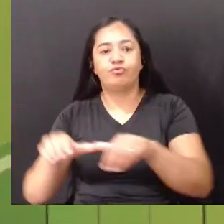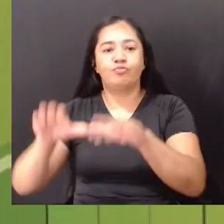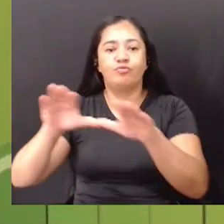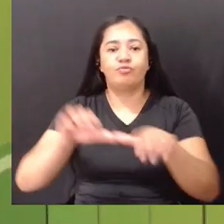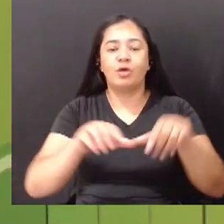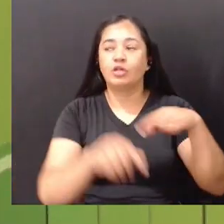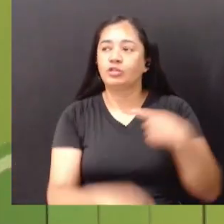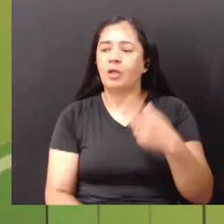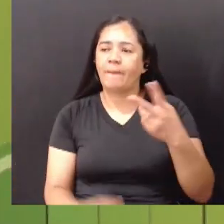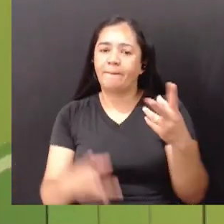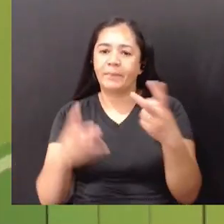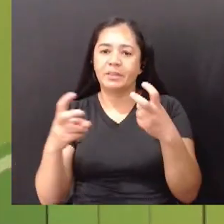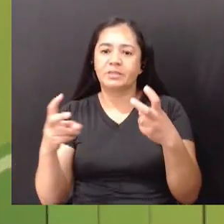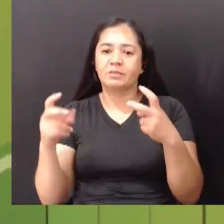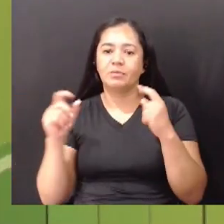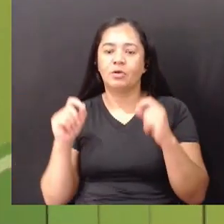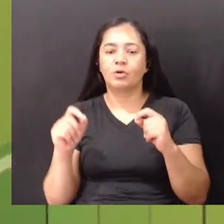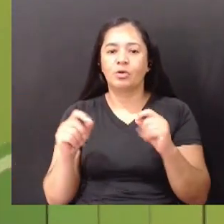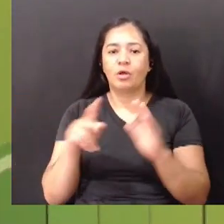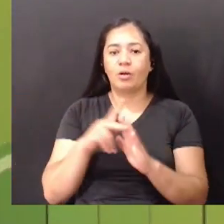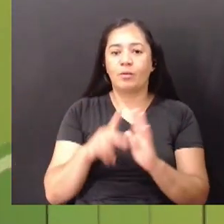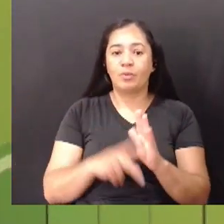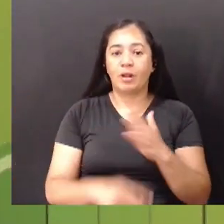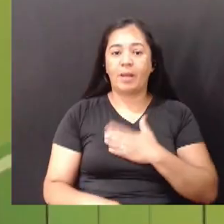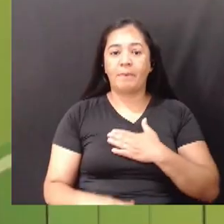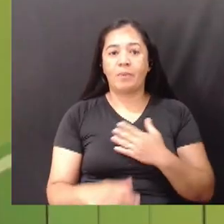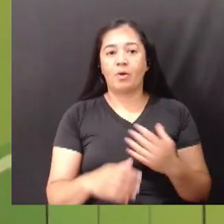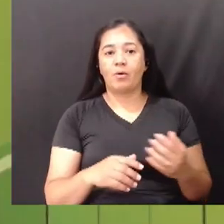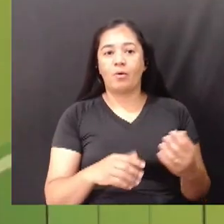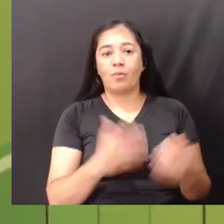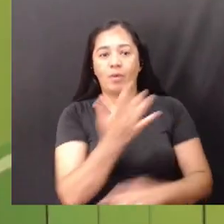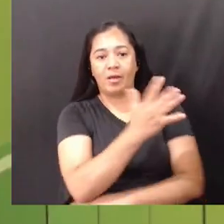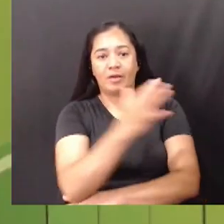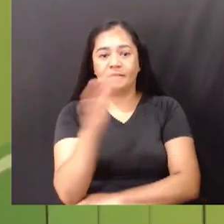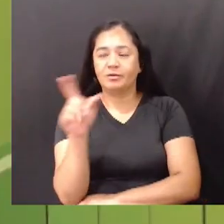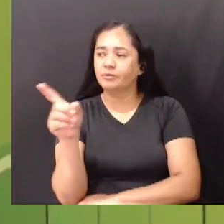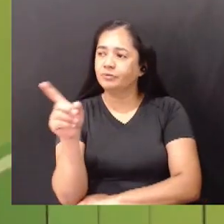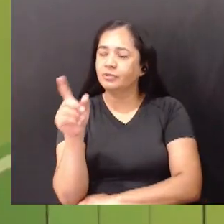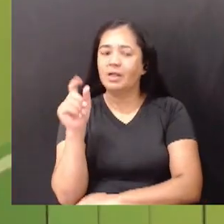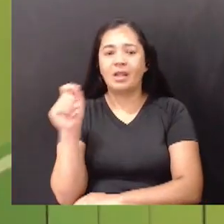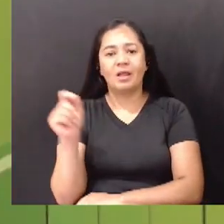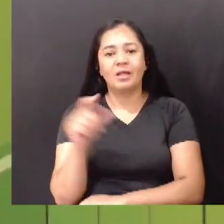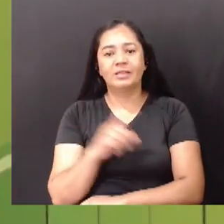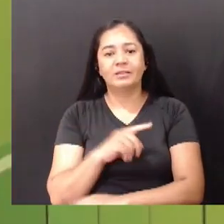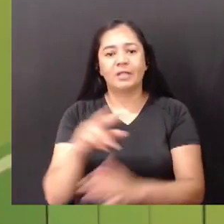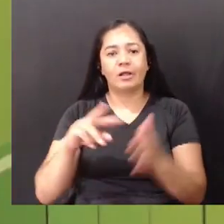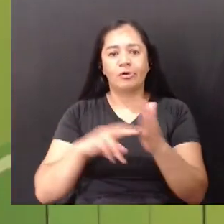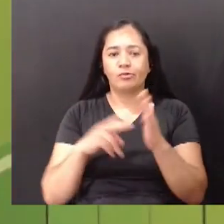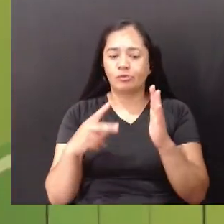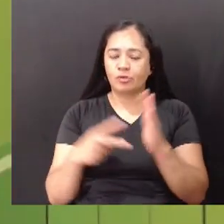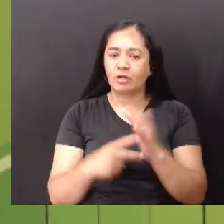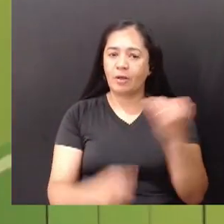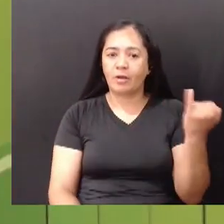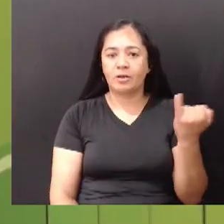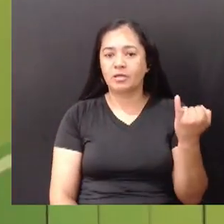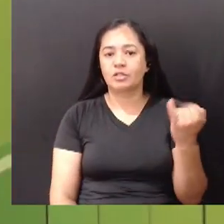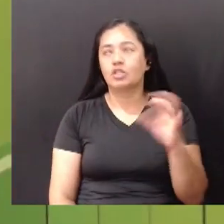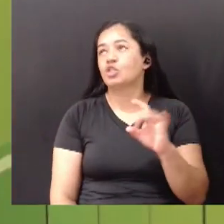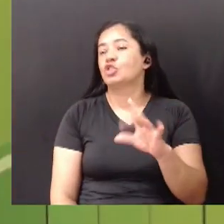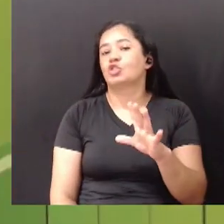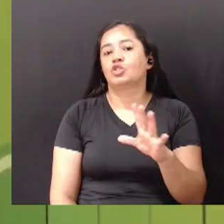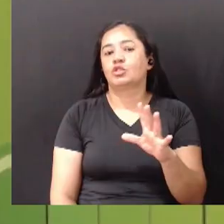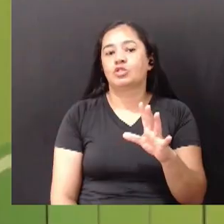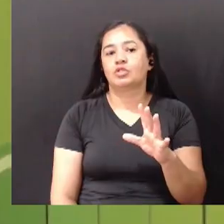gente percebe, quando a gente tinha aqui o programa Meu Ambiente, que ela tem um significado, não